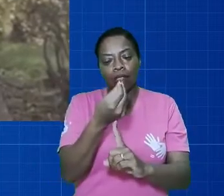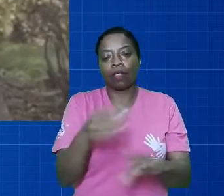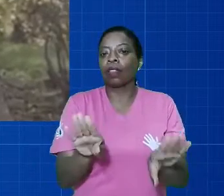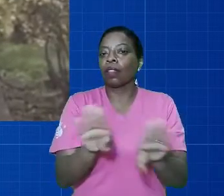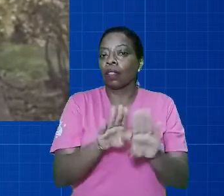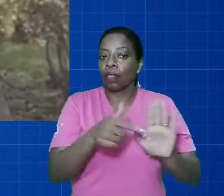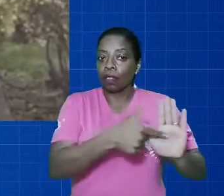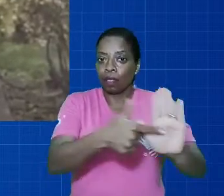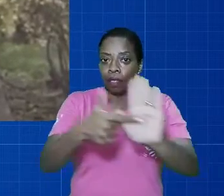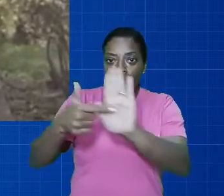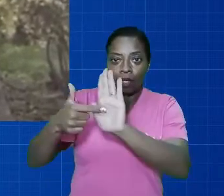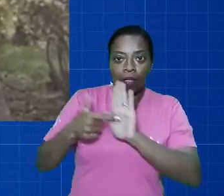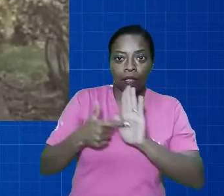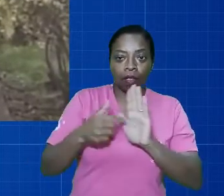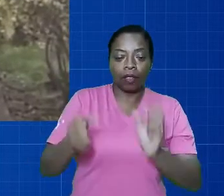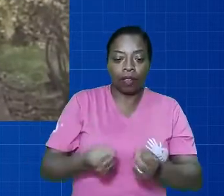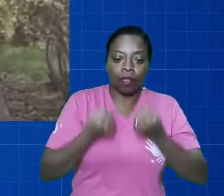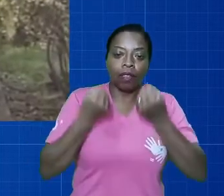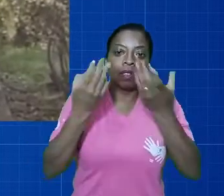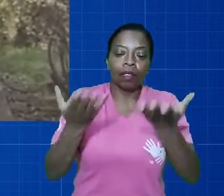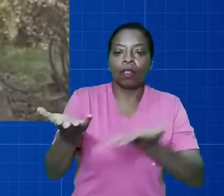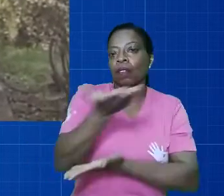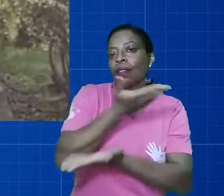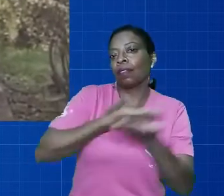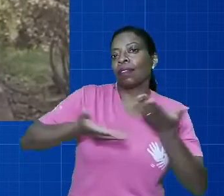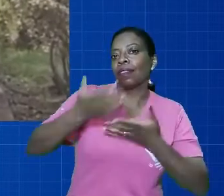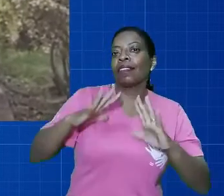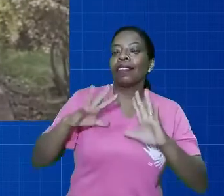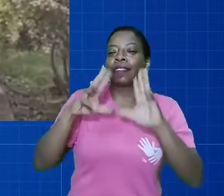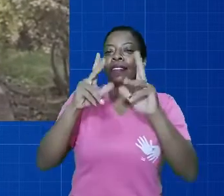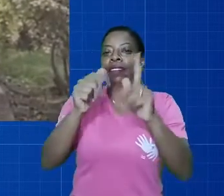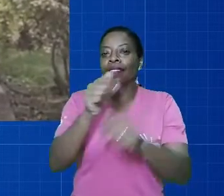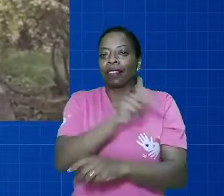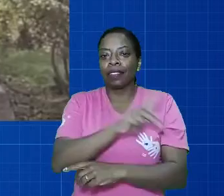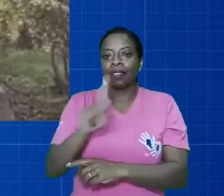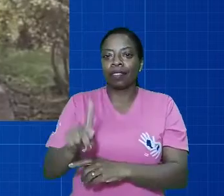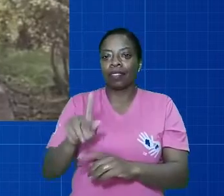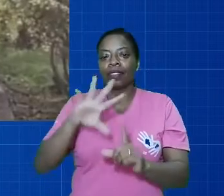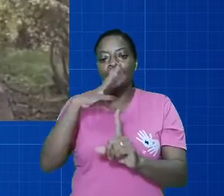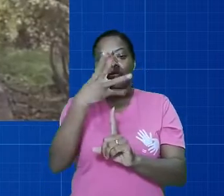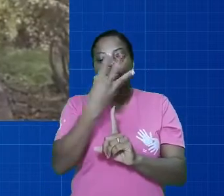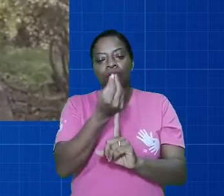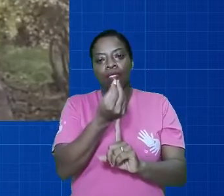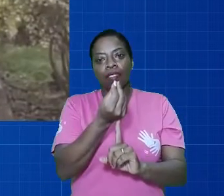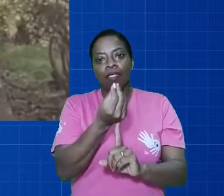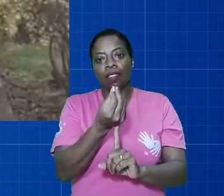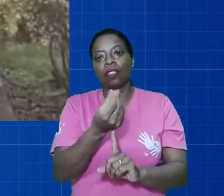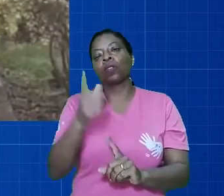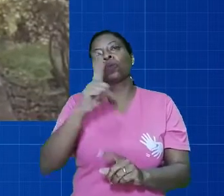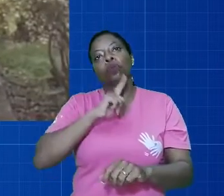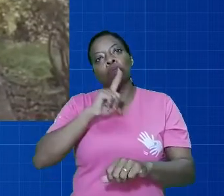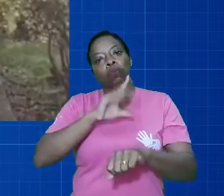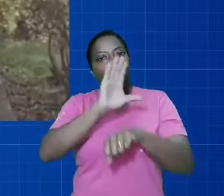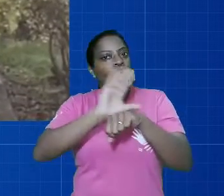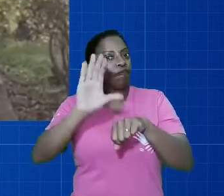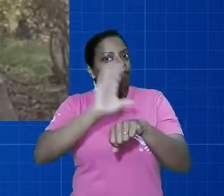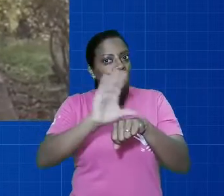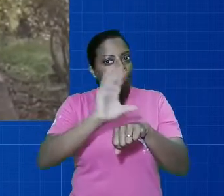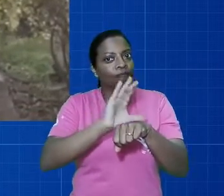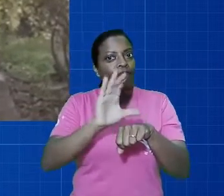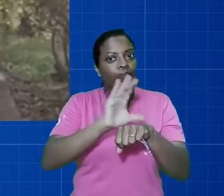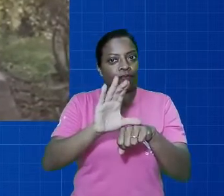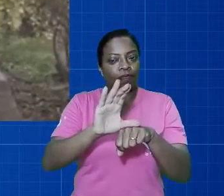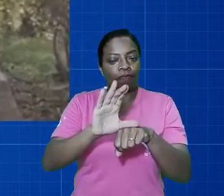disponibilizado, ser socializado com os demais professores de arte da rede. Então, era um local onde aconteciam os cursos dos professores de artes finais, dos